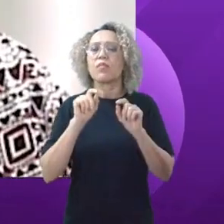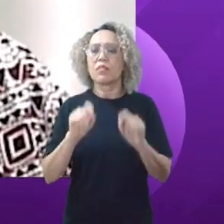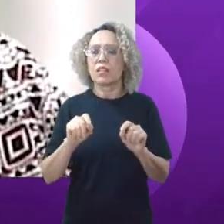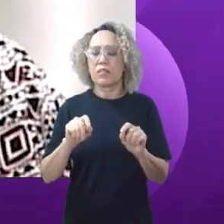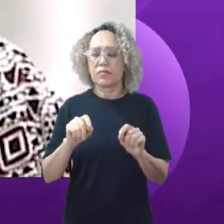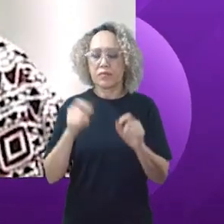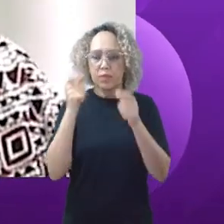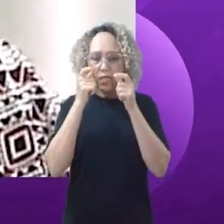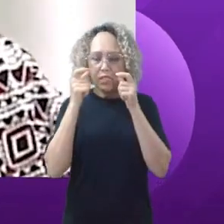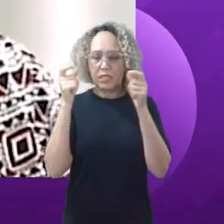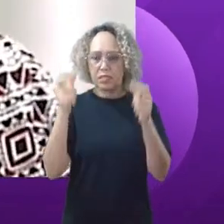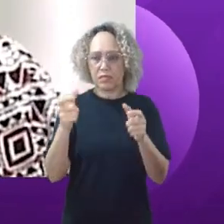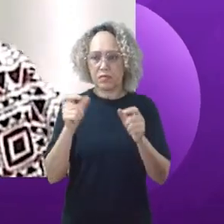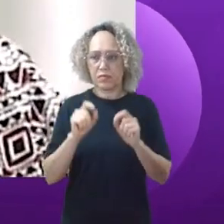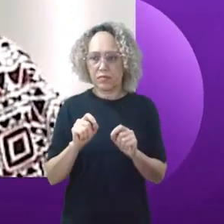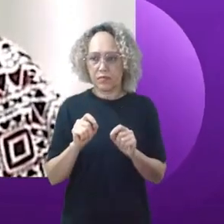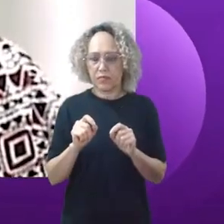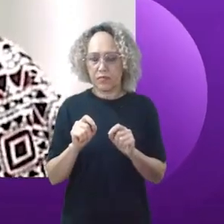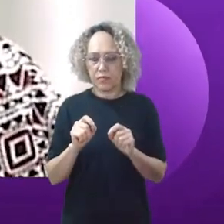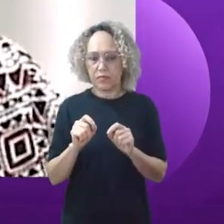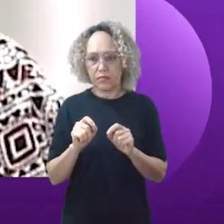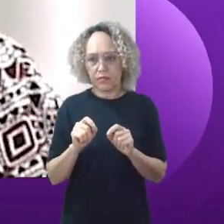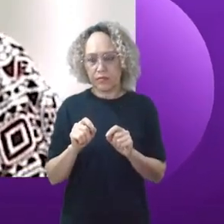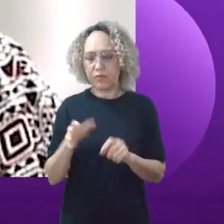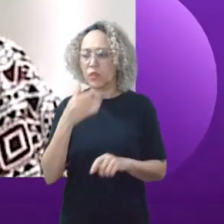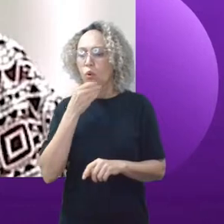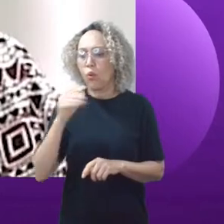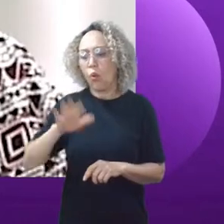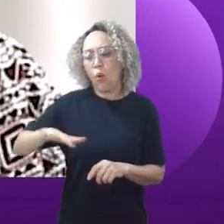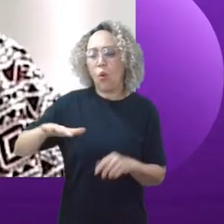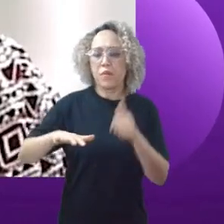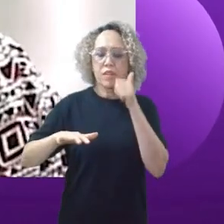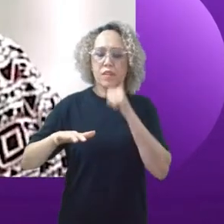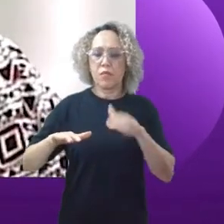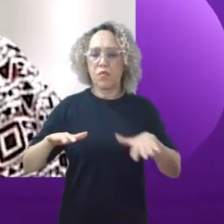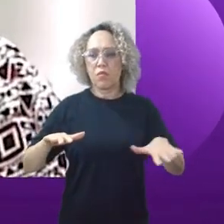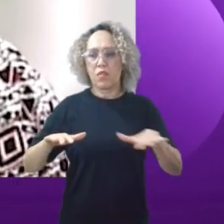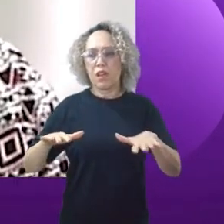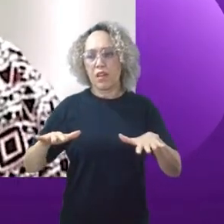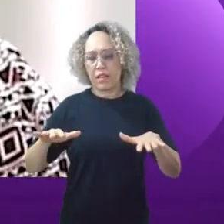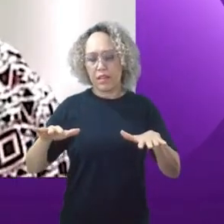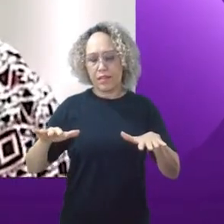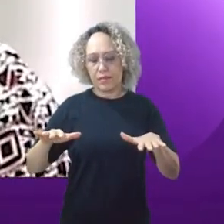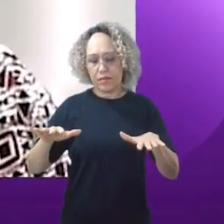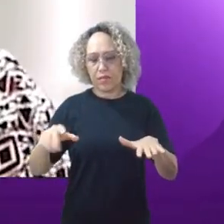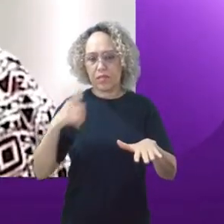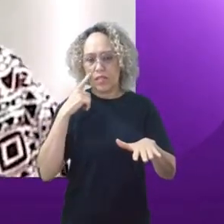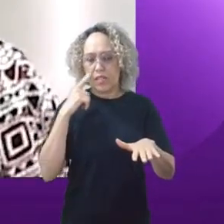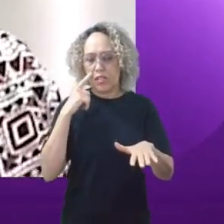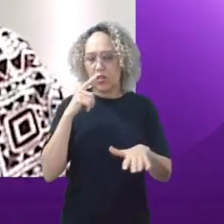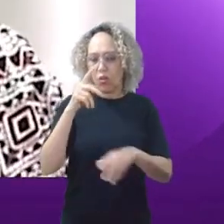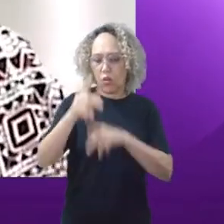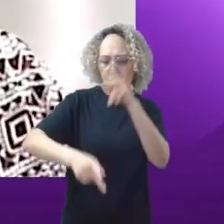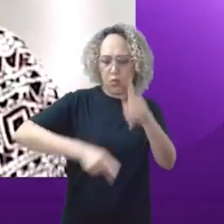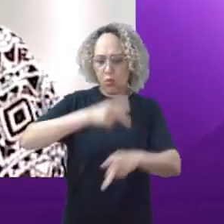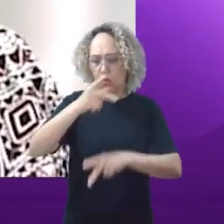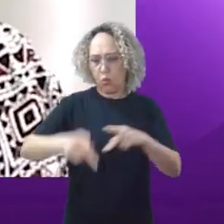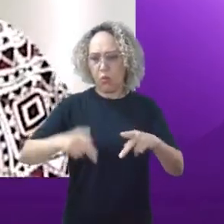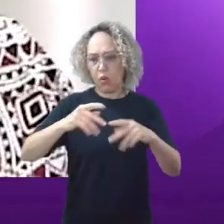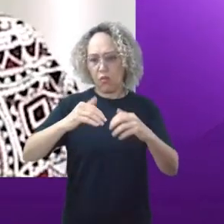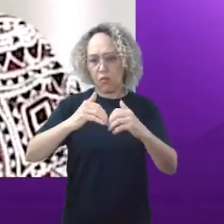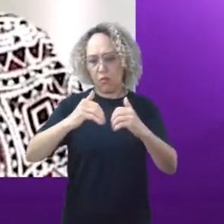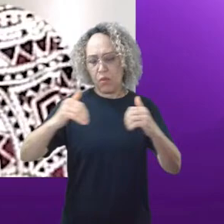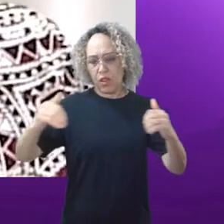sempre tem, embora homens e mulheres, quando a gente olha na população, sejam metade para